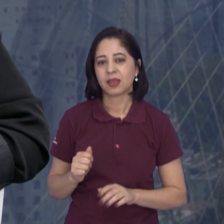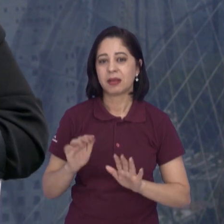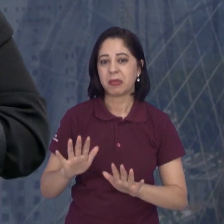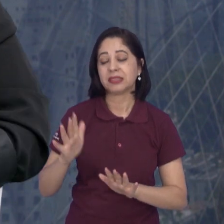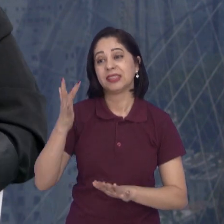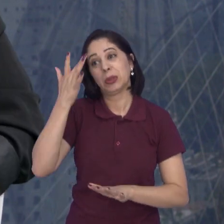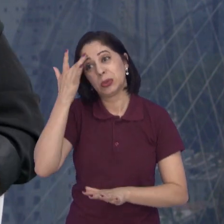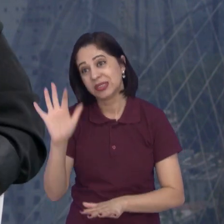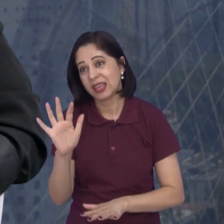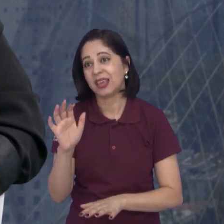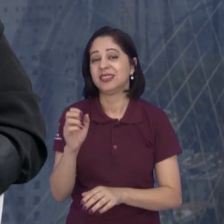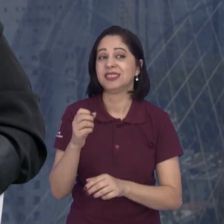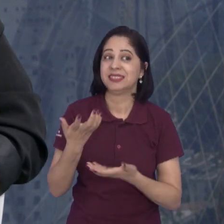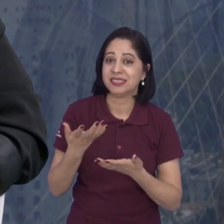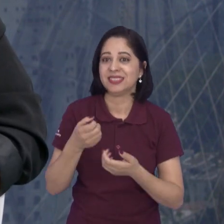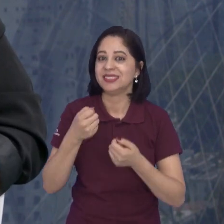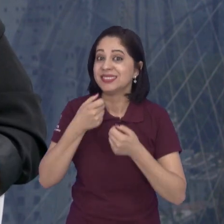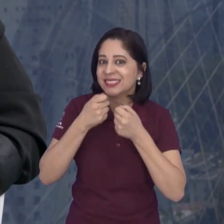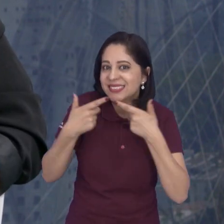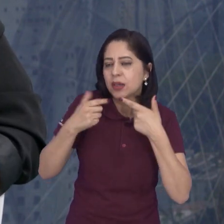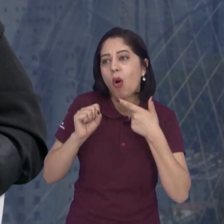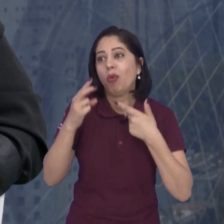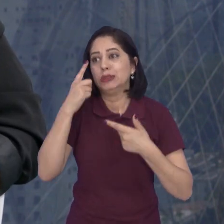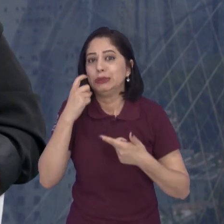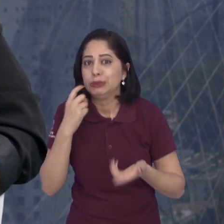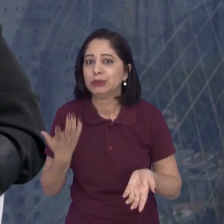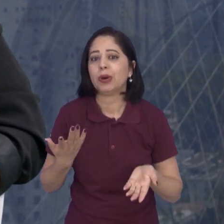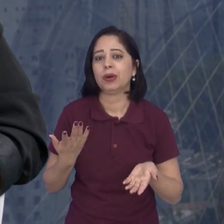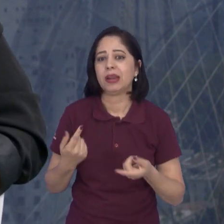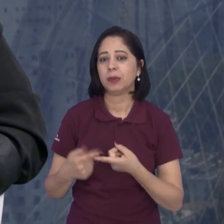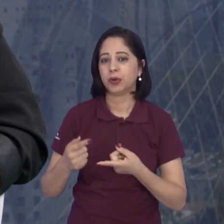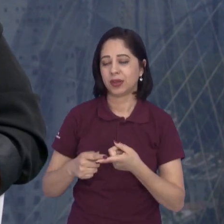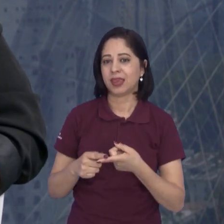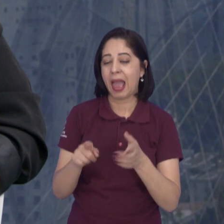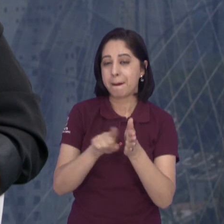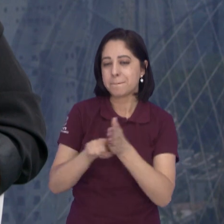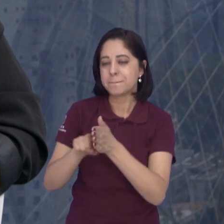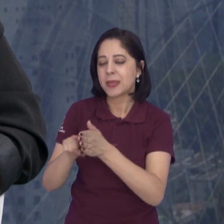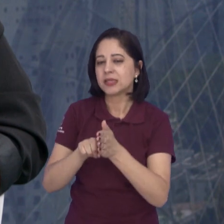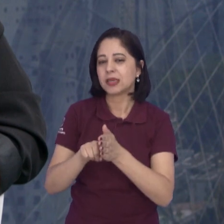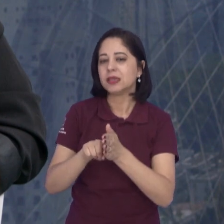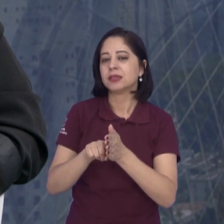se chora, mas é de que são, de acordo com o Fórum Econômico Mundial, são